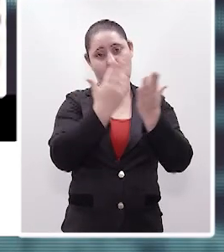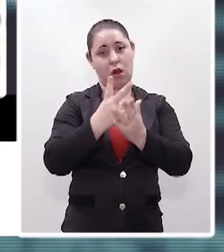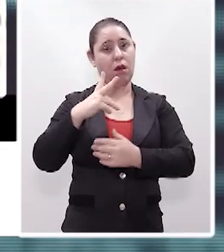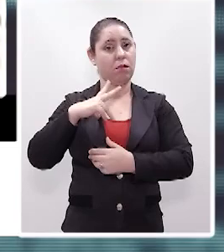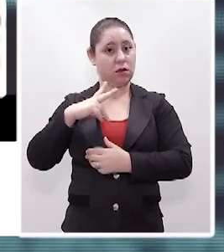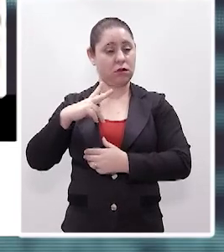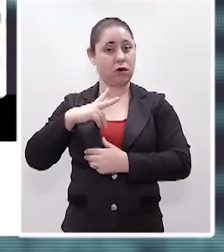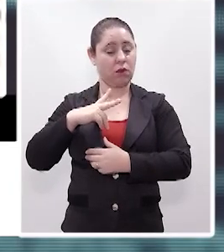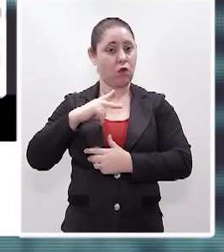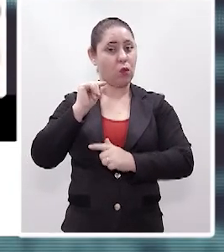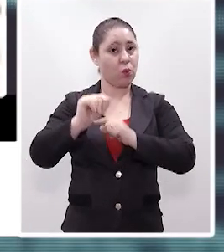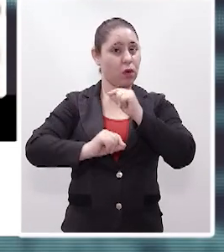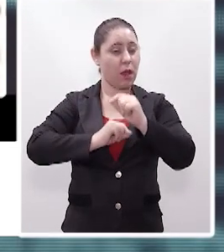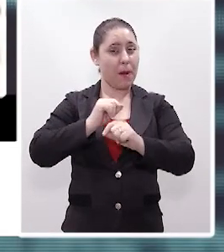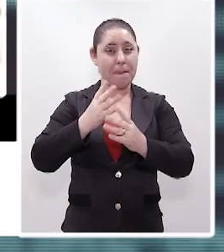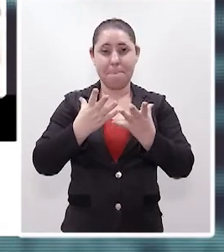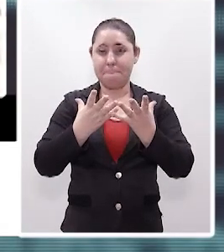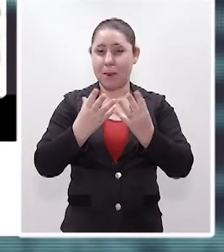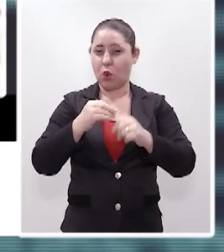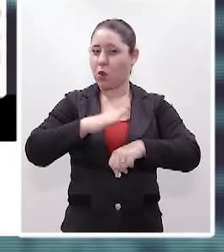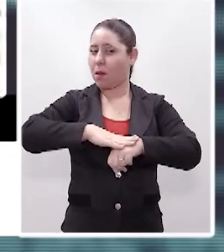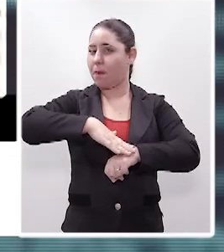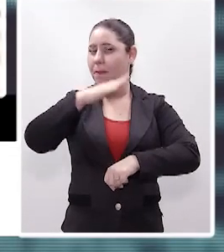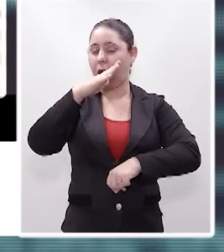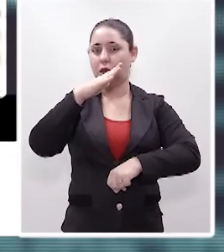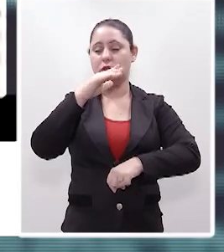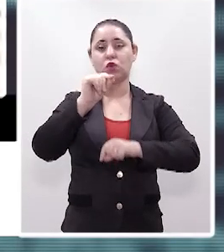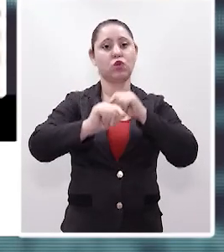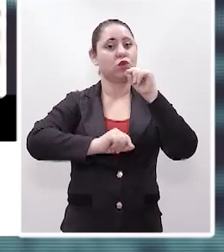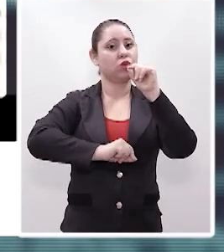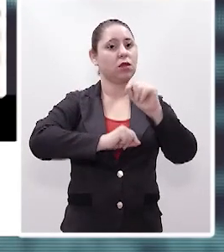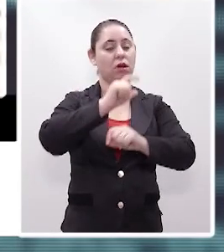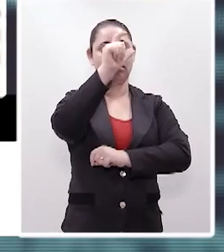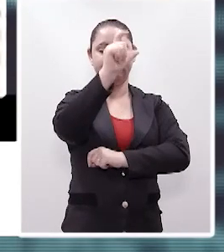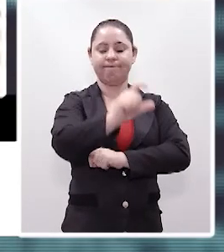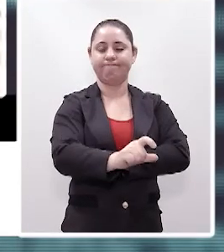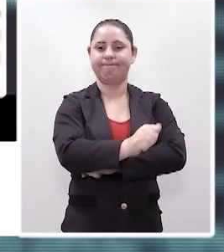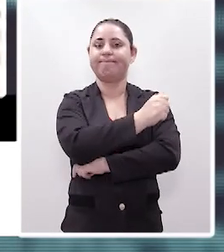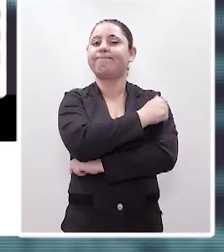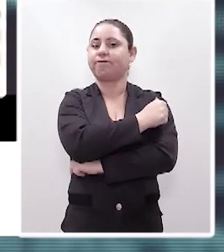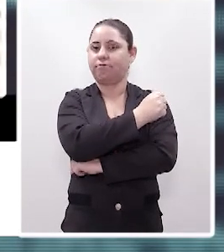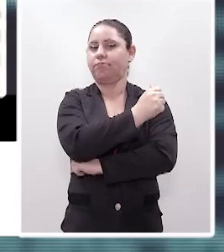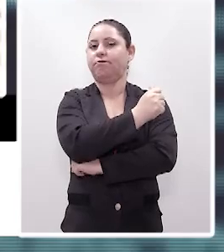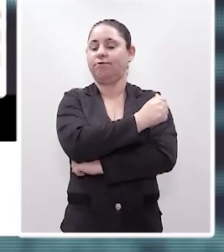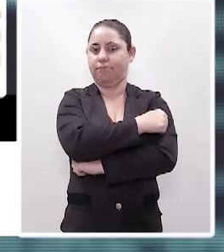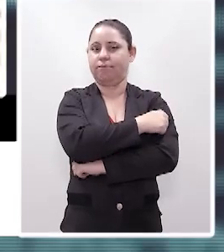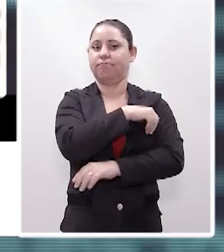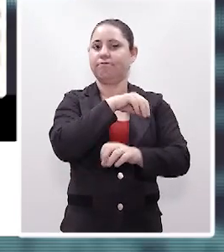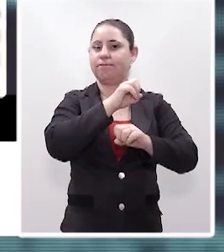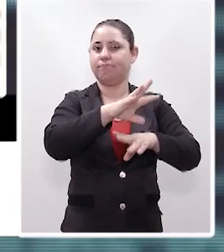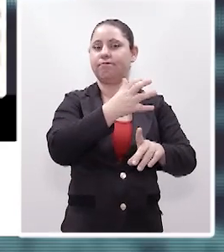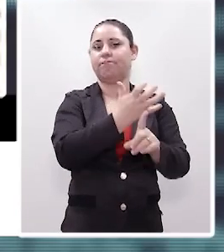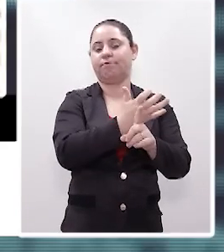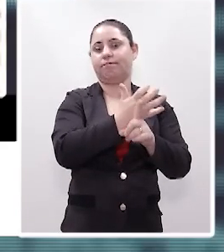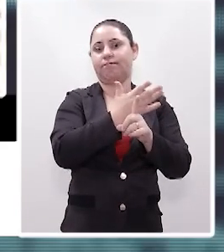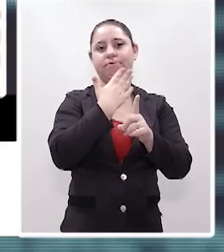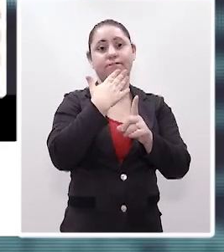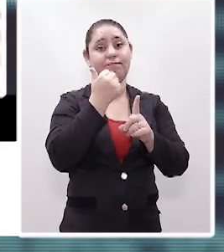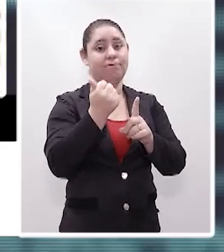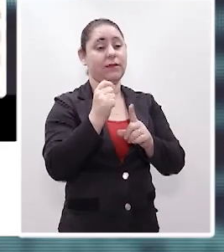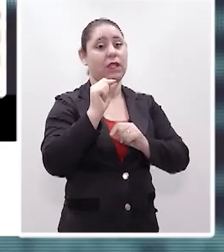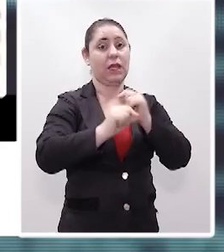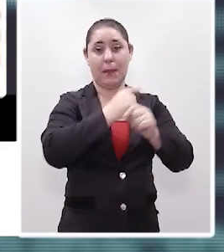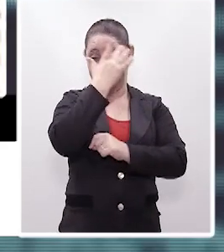escolas particulares oferecem muito mais recursos aos seus alunos e, enfim, quem